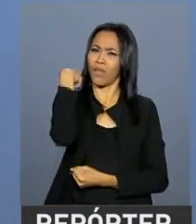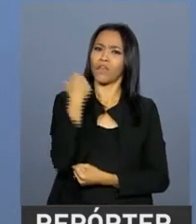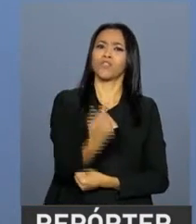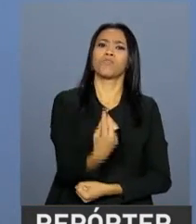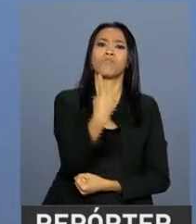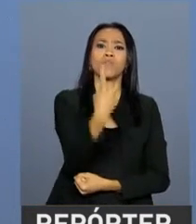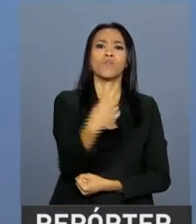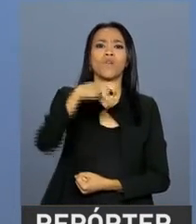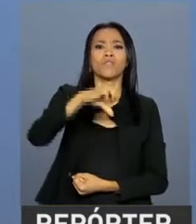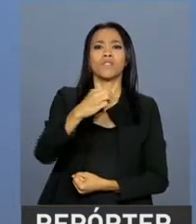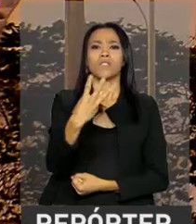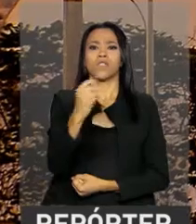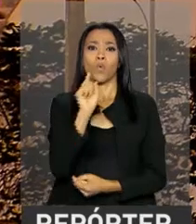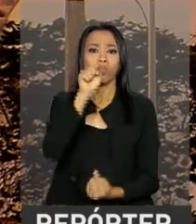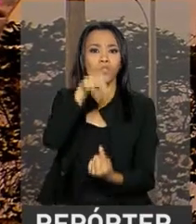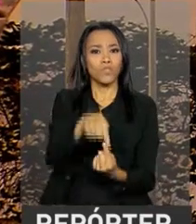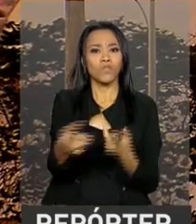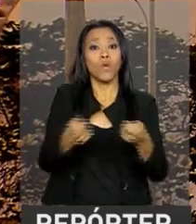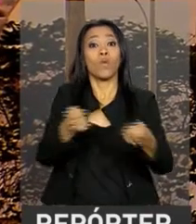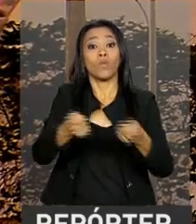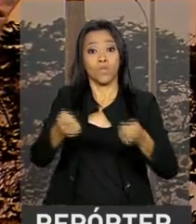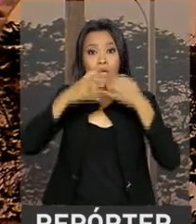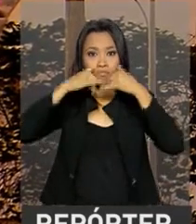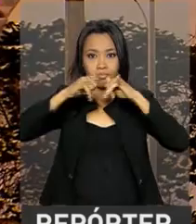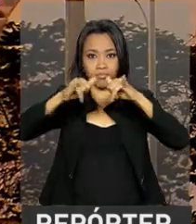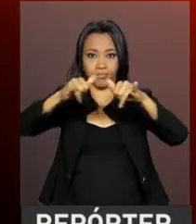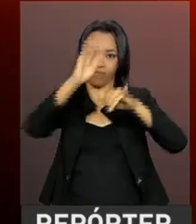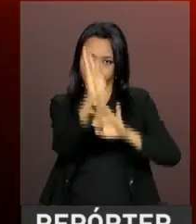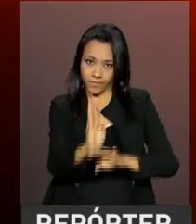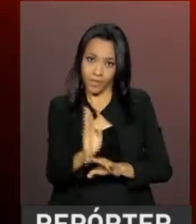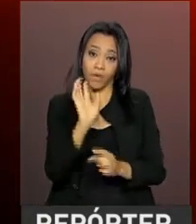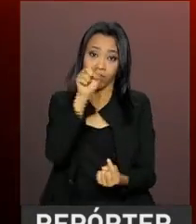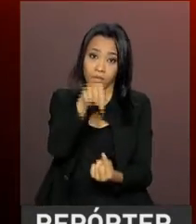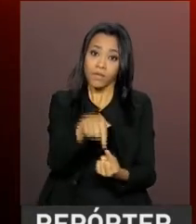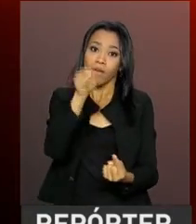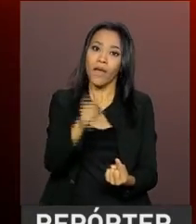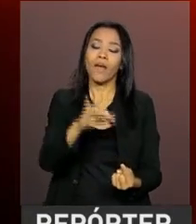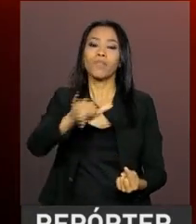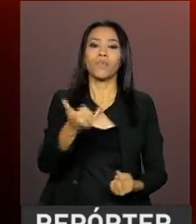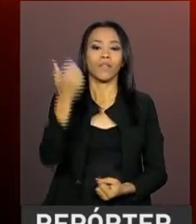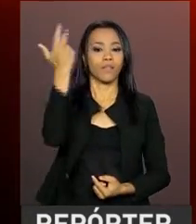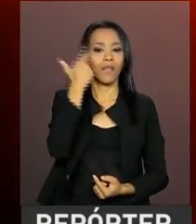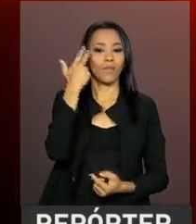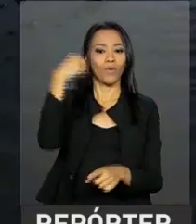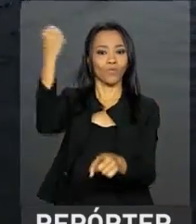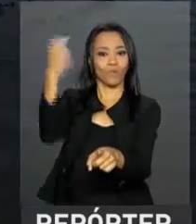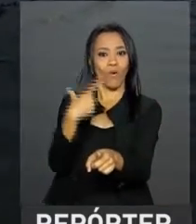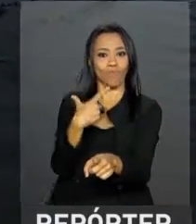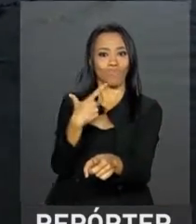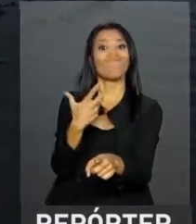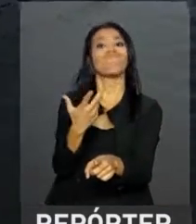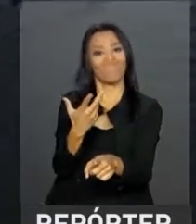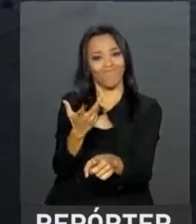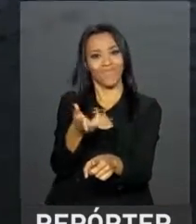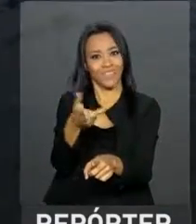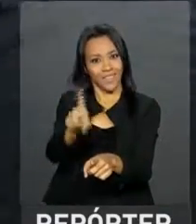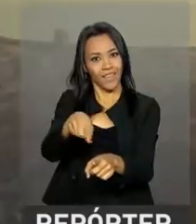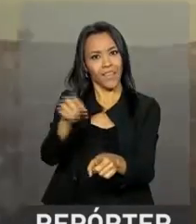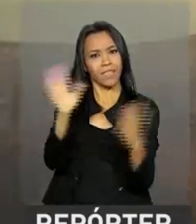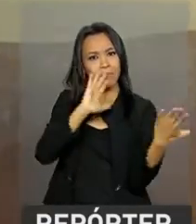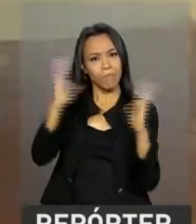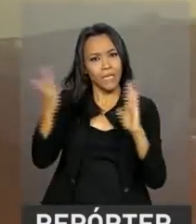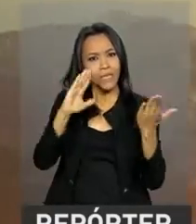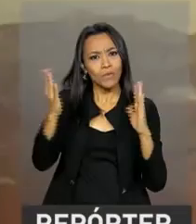a idéia de economizar energia no país a ideia é aproveitar a luz natural do sol que é maior na época